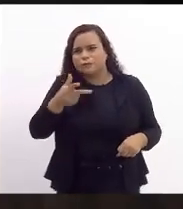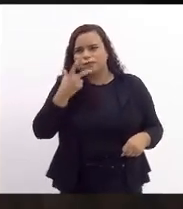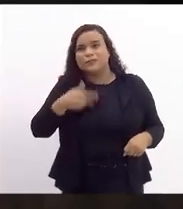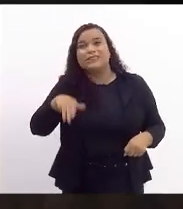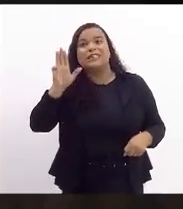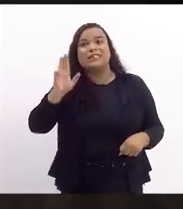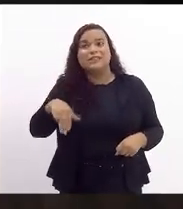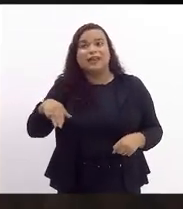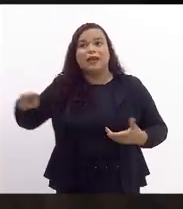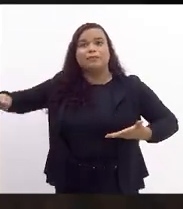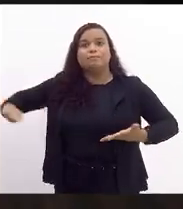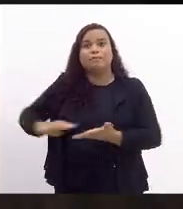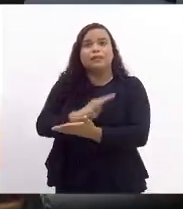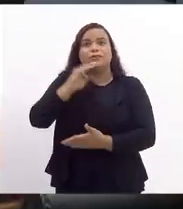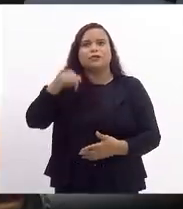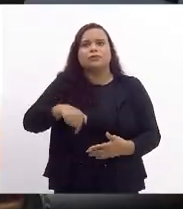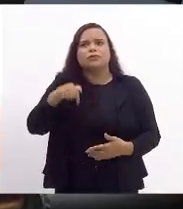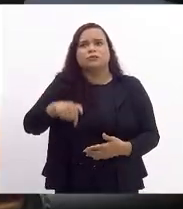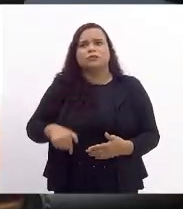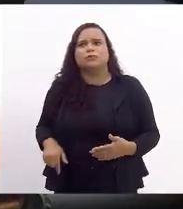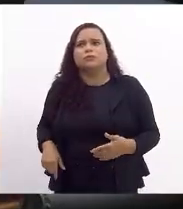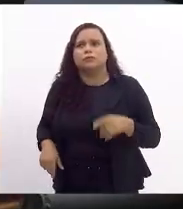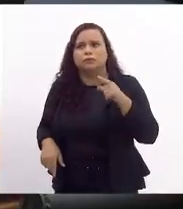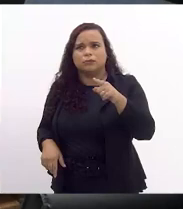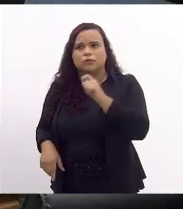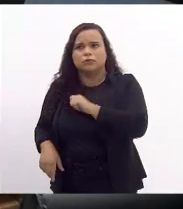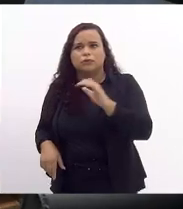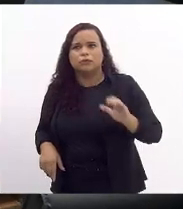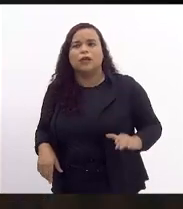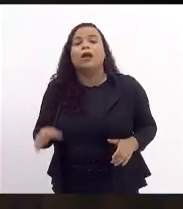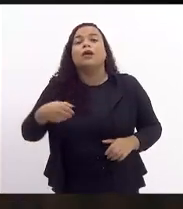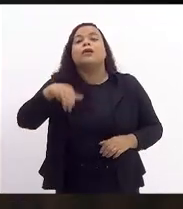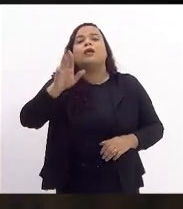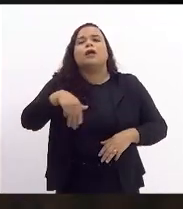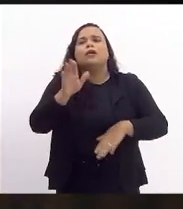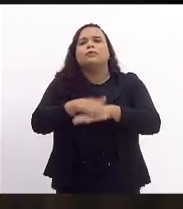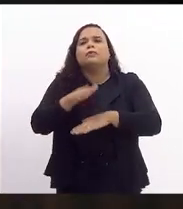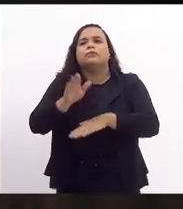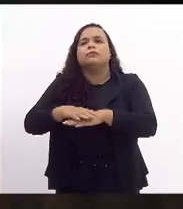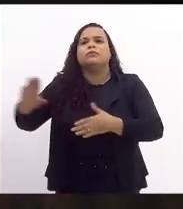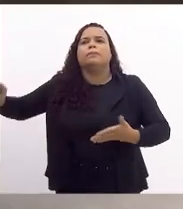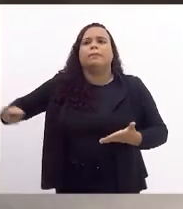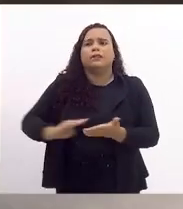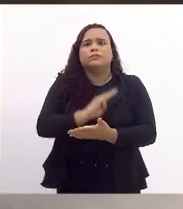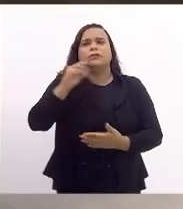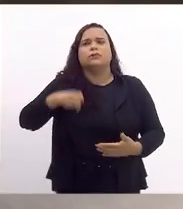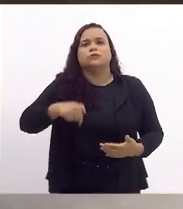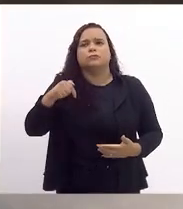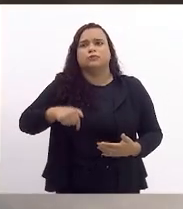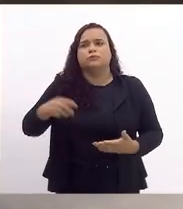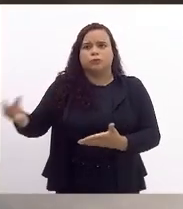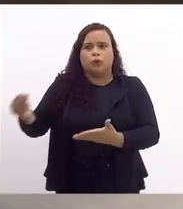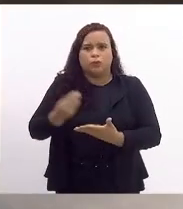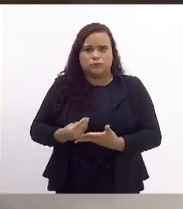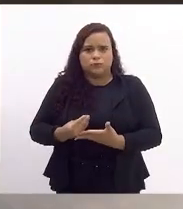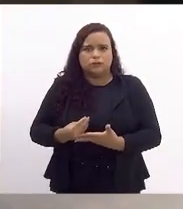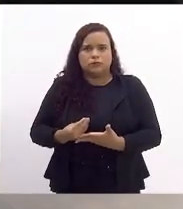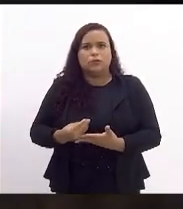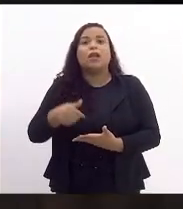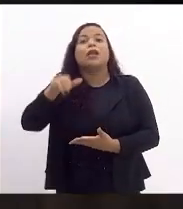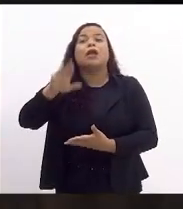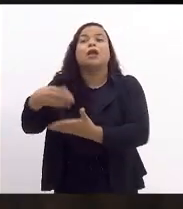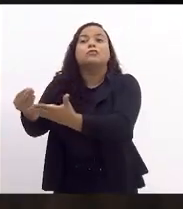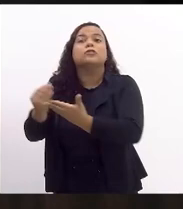remeteu a mensagem para cá falei que vossa excelência o grande e remeteu a mensagem para cá e eu queria dizer seu presidente